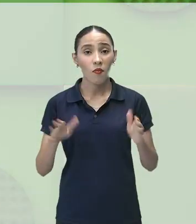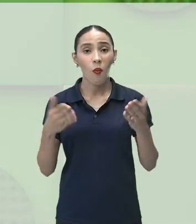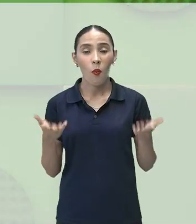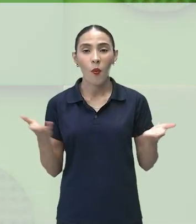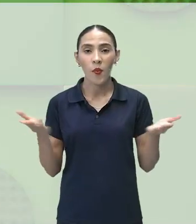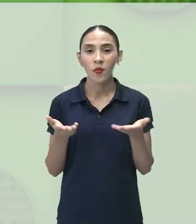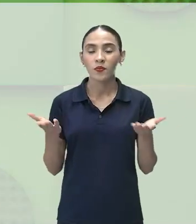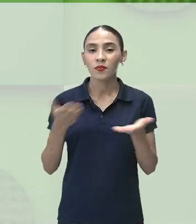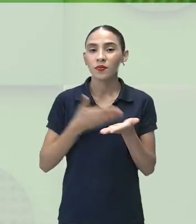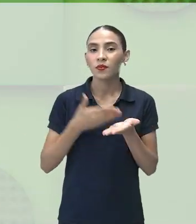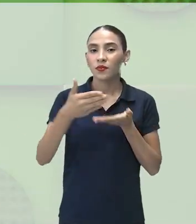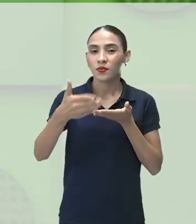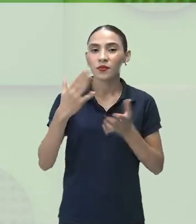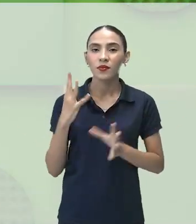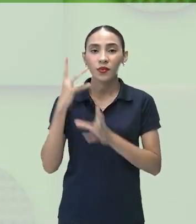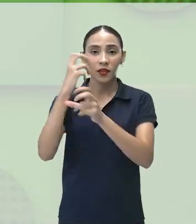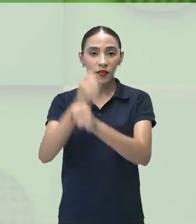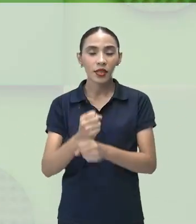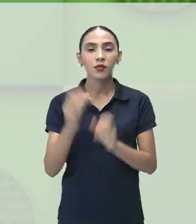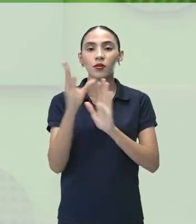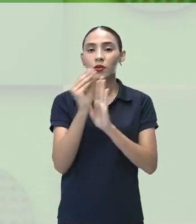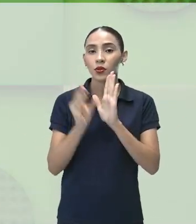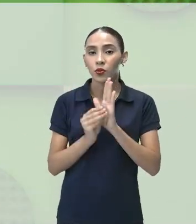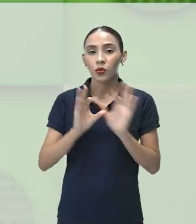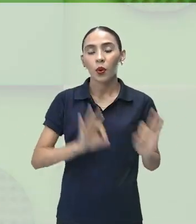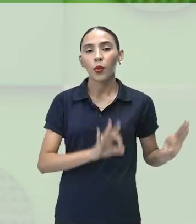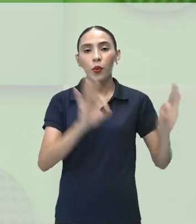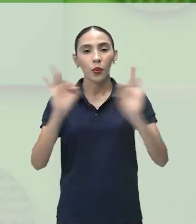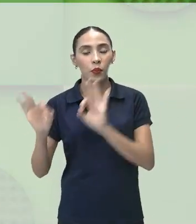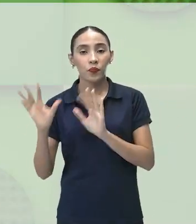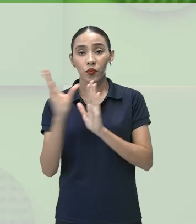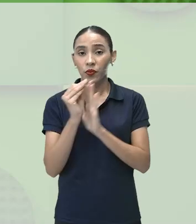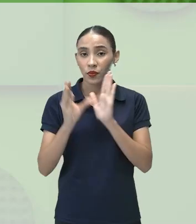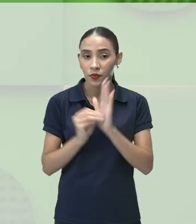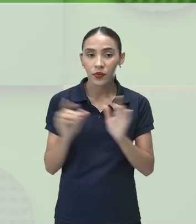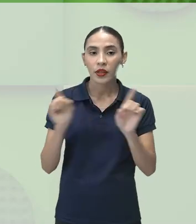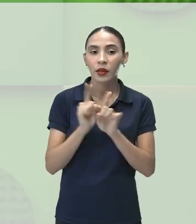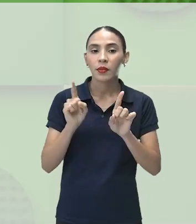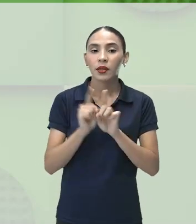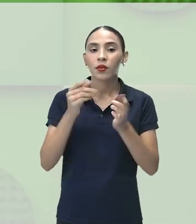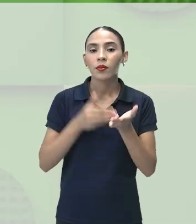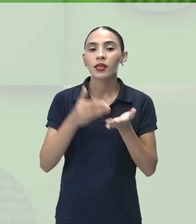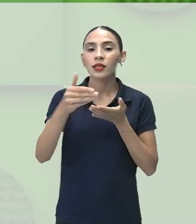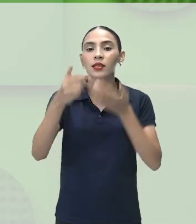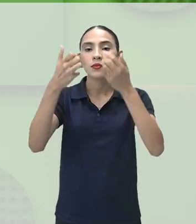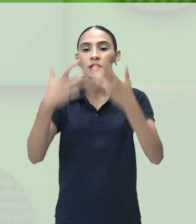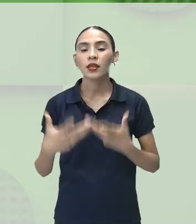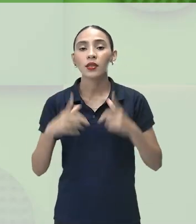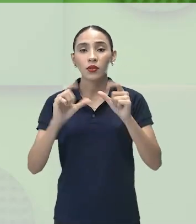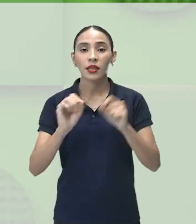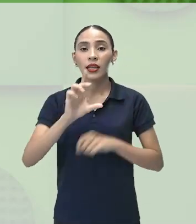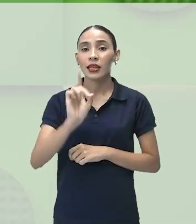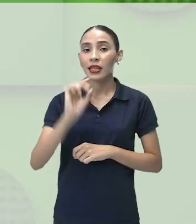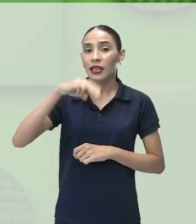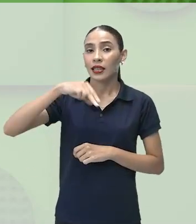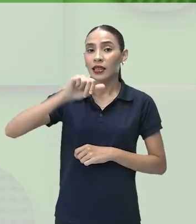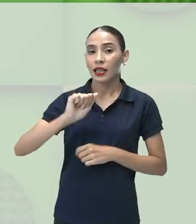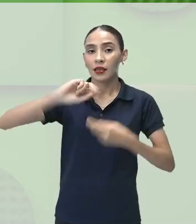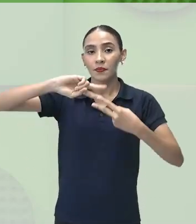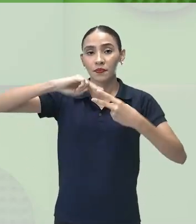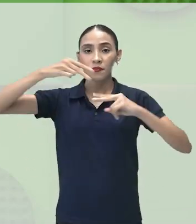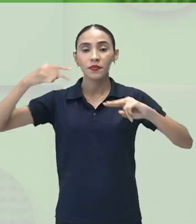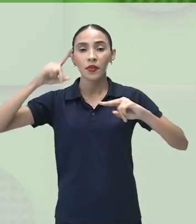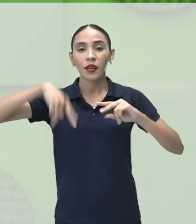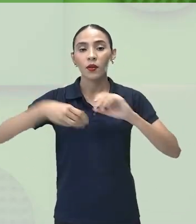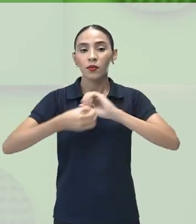Então, hoje nós vamos revisar os conteúdos que vimos nessa unidade e vamos começar falando sobre o DNA. O